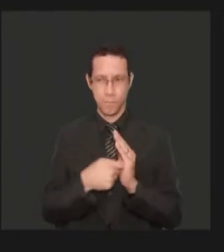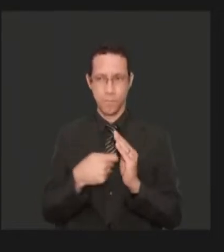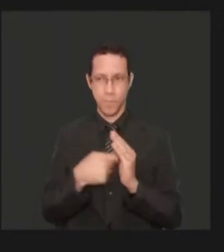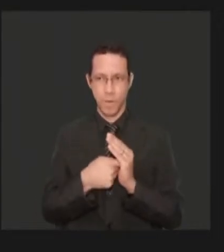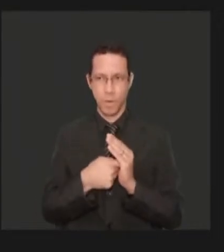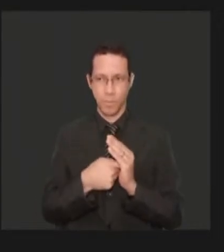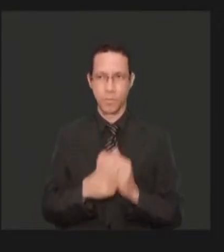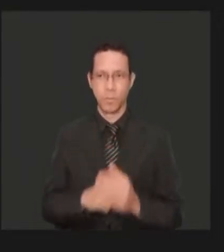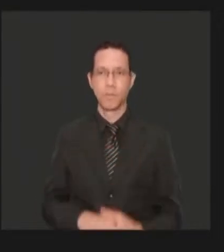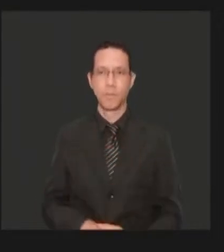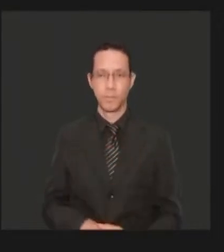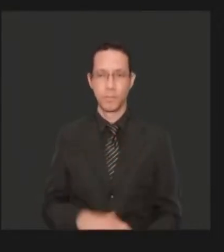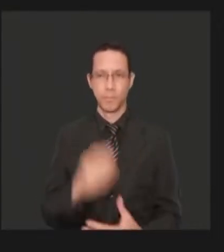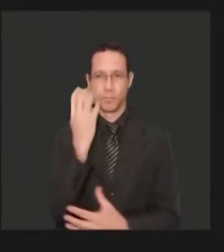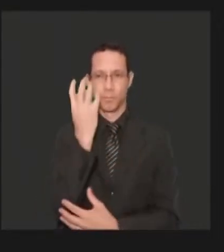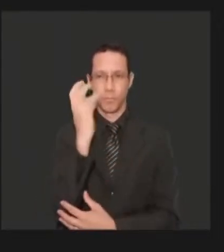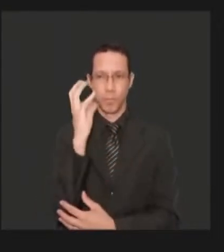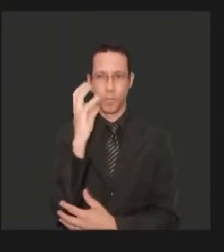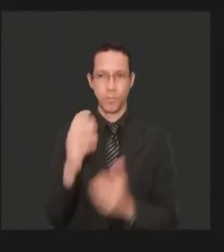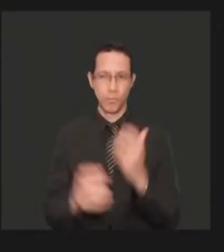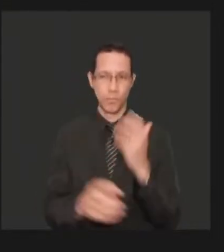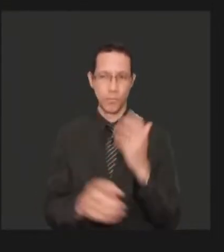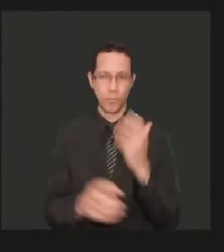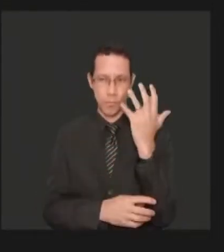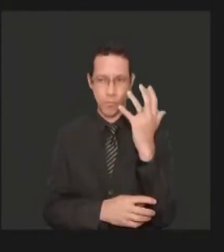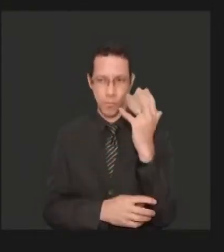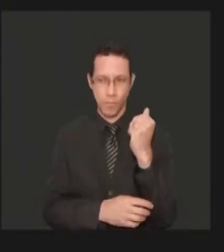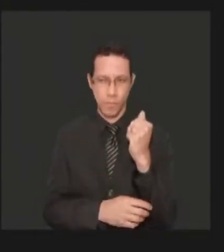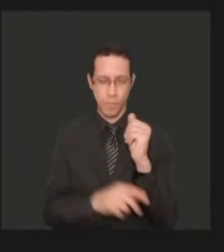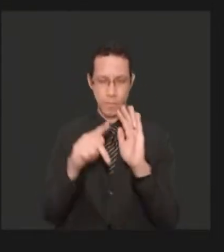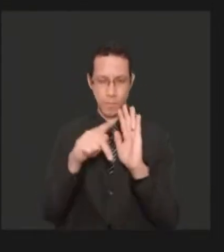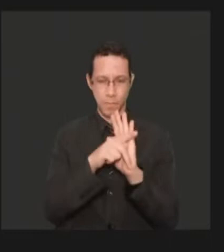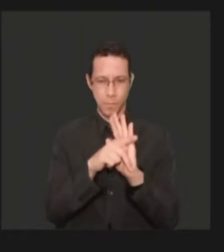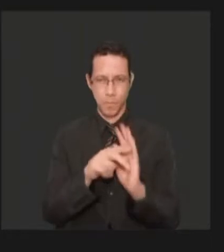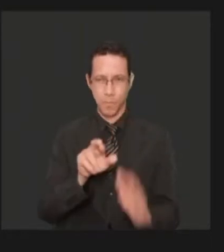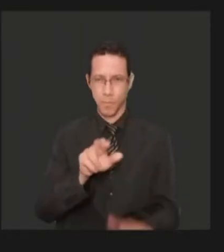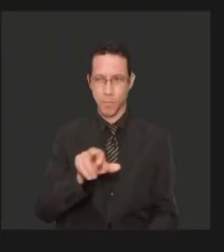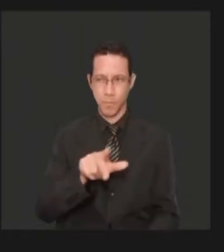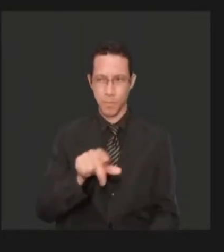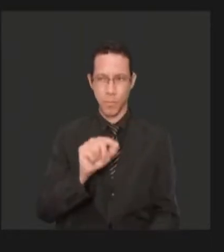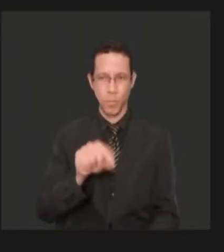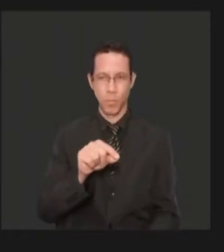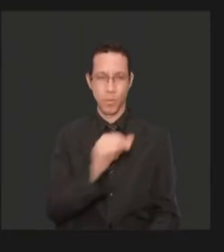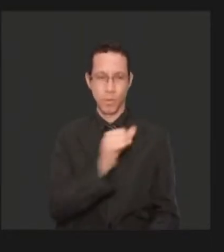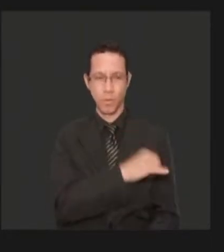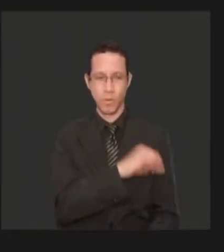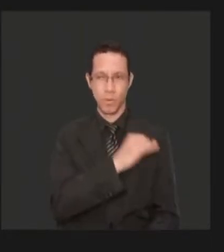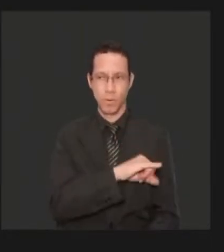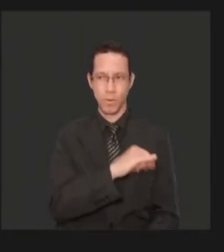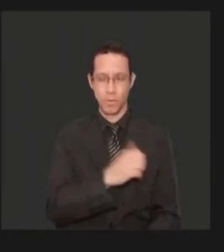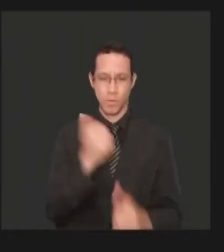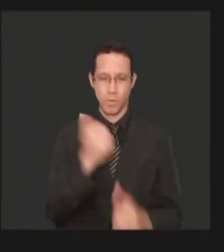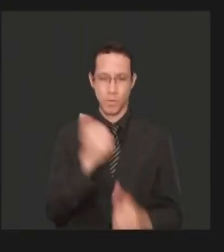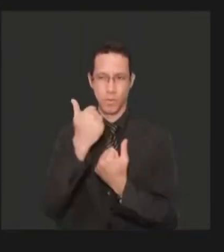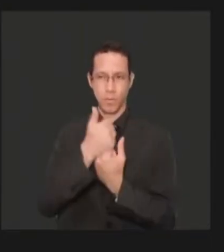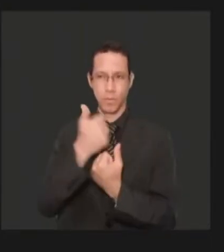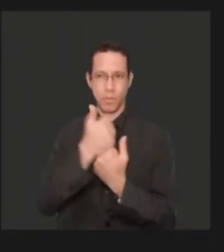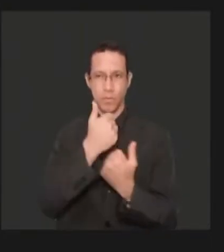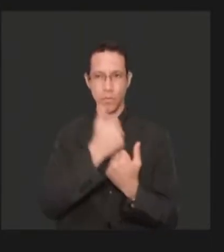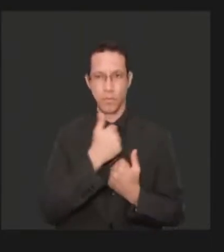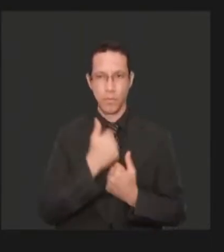as árvores que eventualmente não fazem parte da biosfera carioca pudessem ser substituídas por